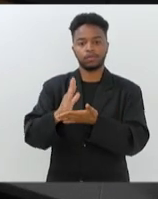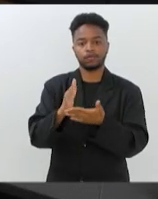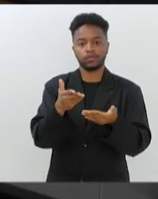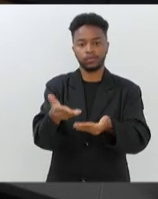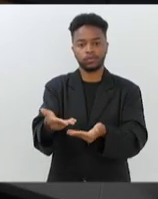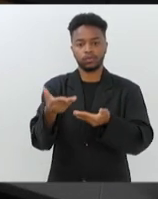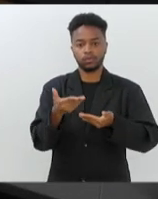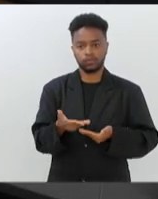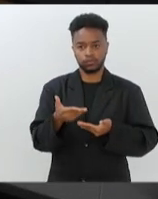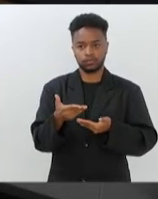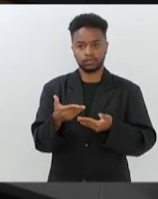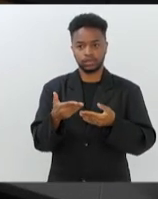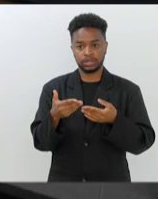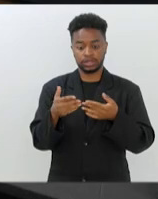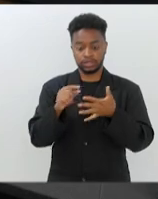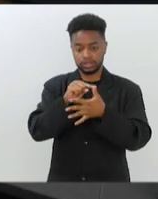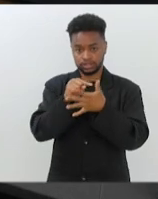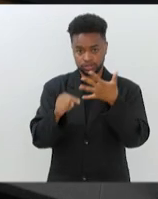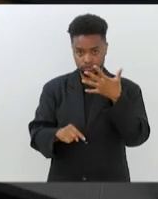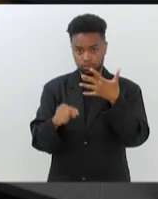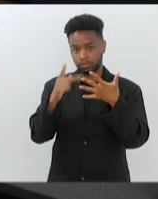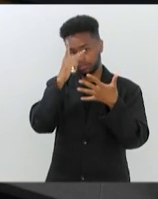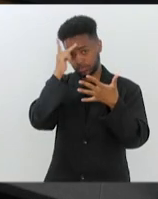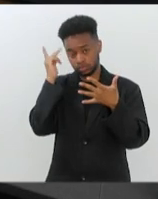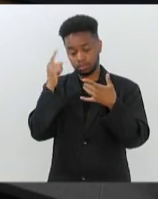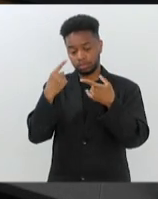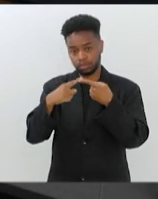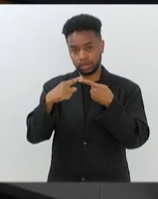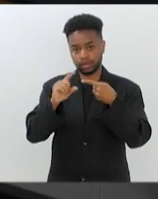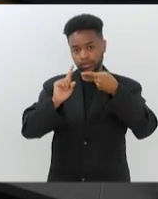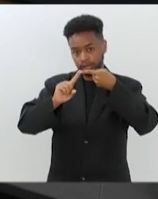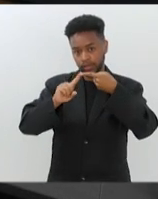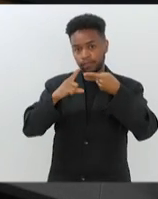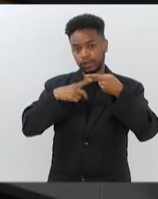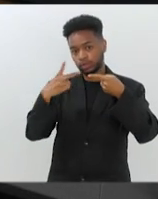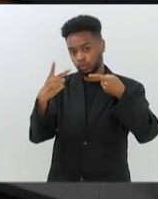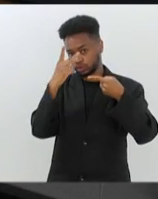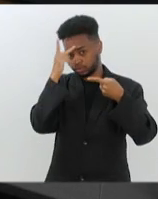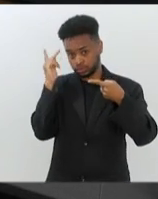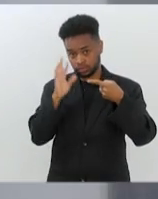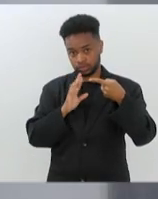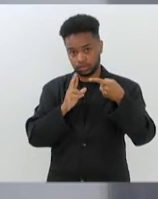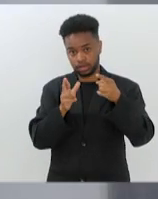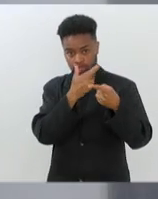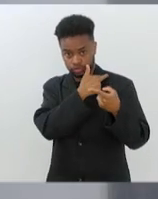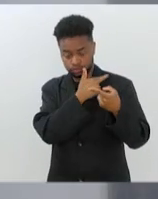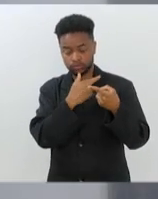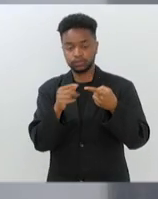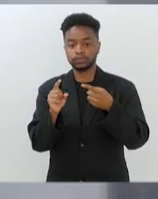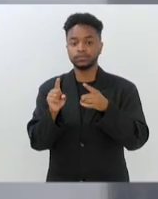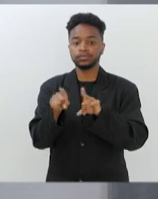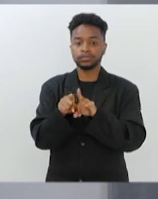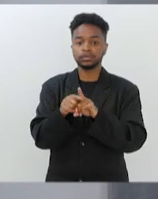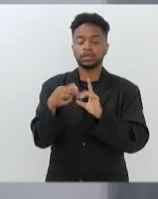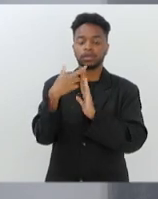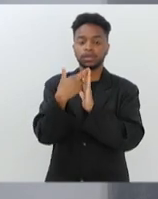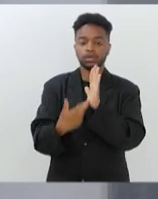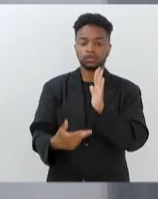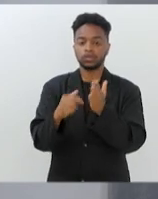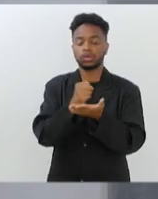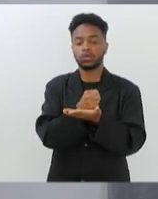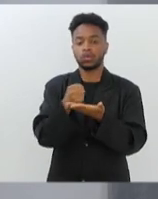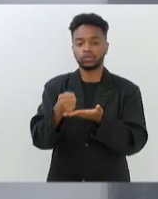convite das cinco pessoas né porque no caso da nacional tem duas e o relatório de